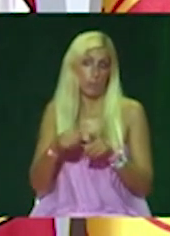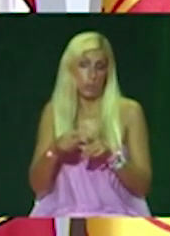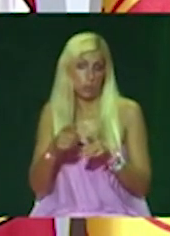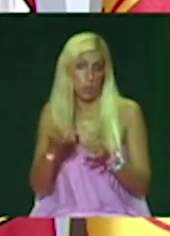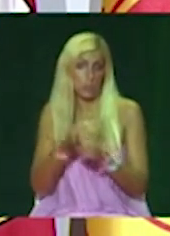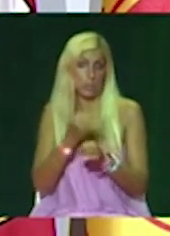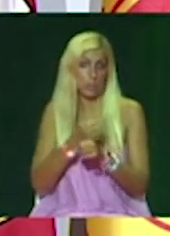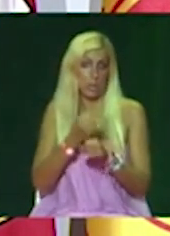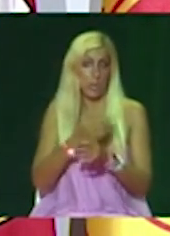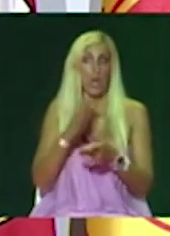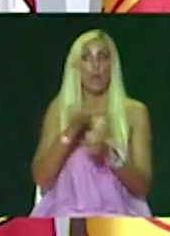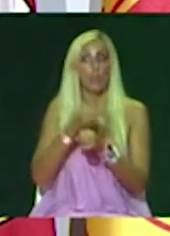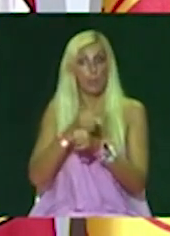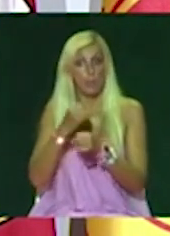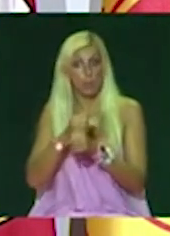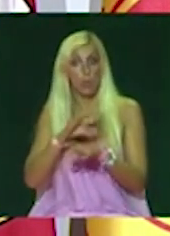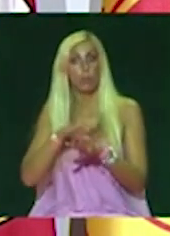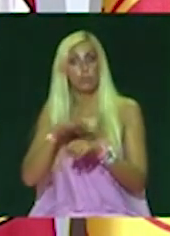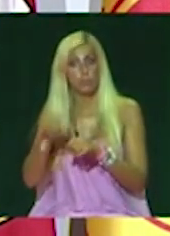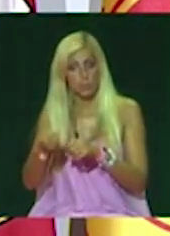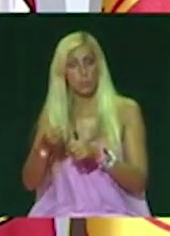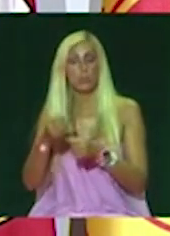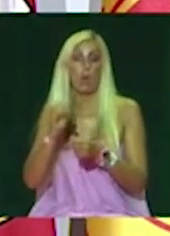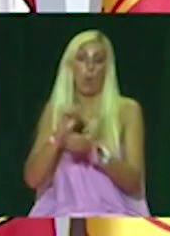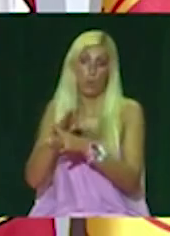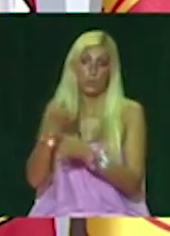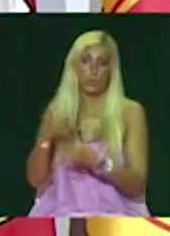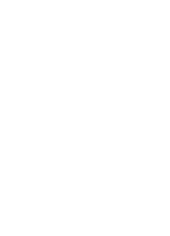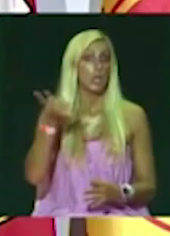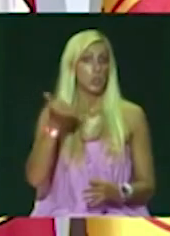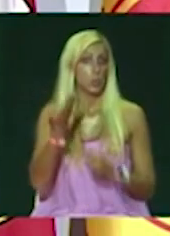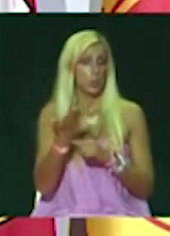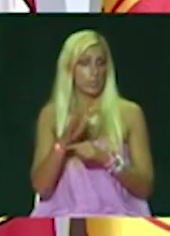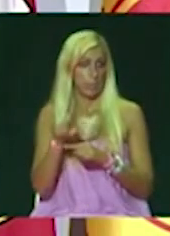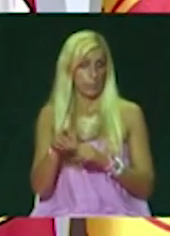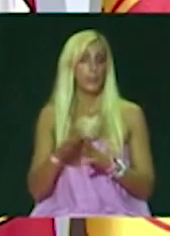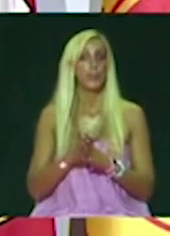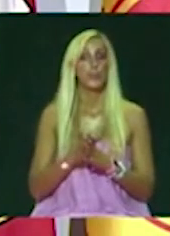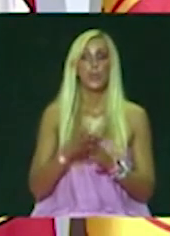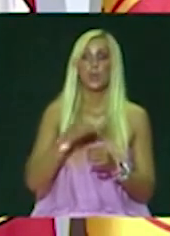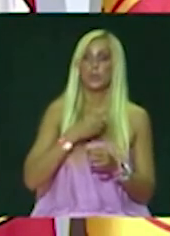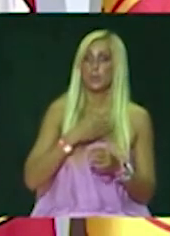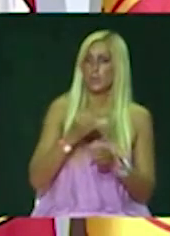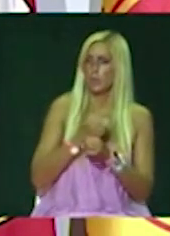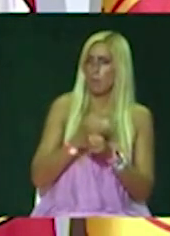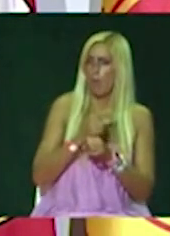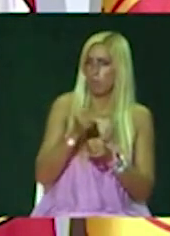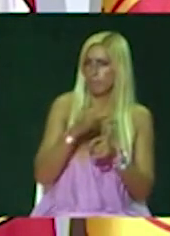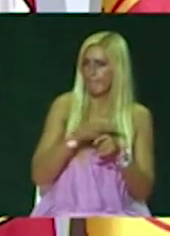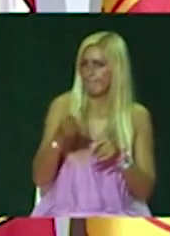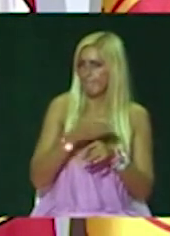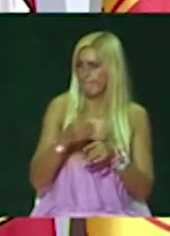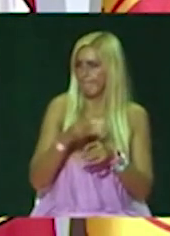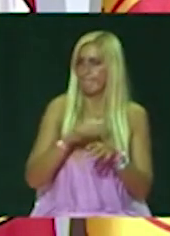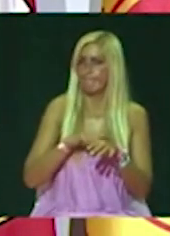trabalhador por conta de outrem e tem direito a um contrato com todos os direitos. As empresas de trabalho temporário são